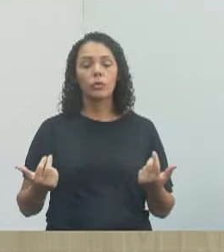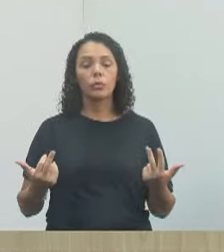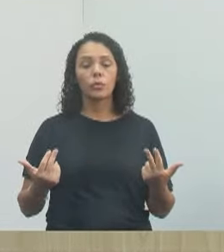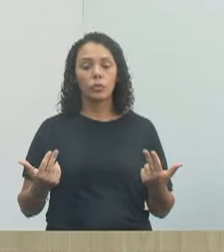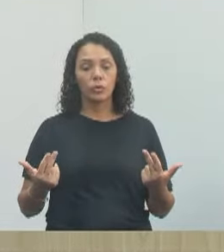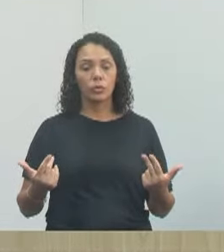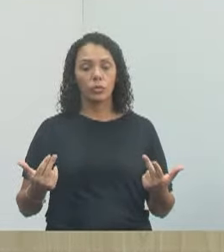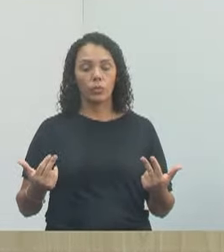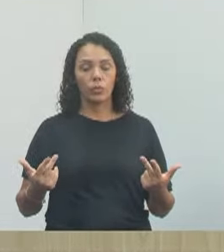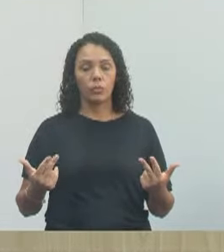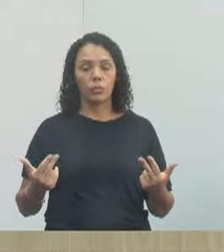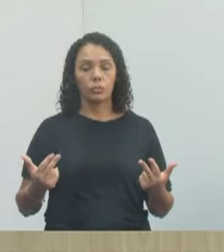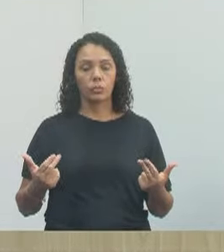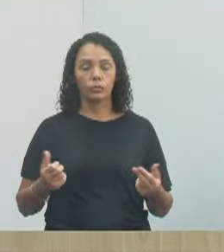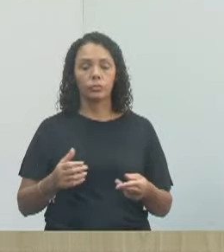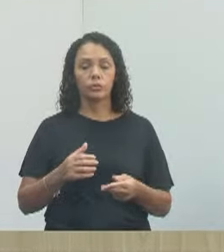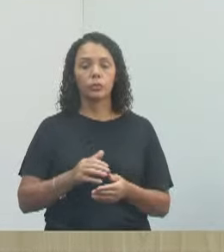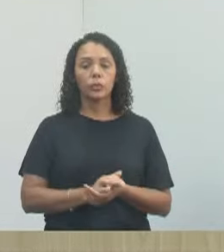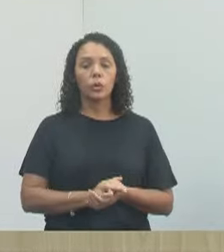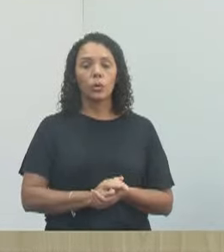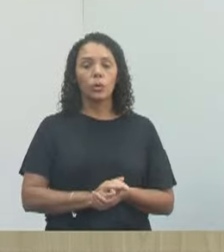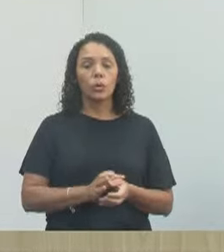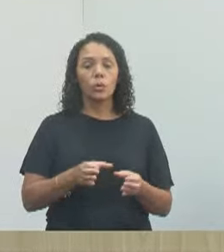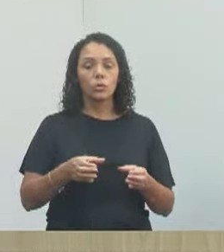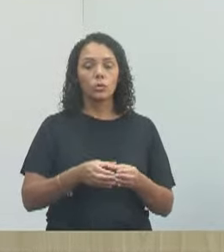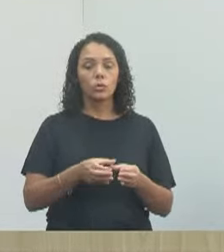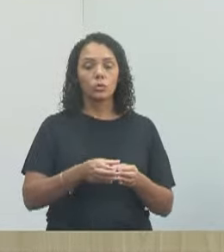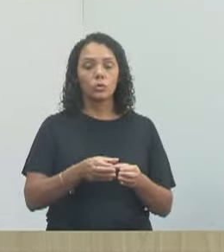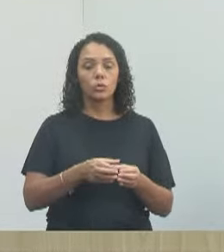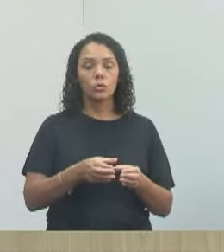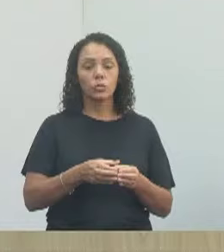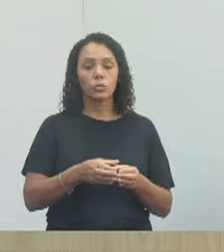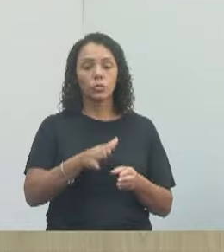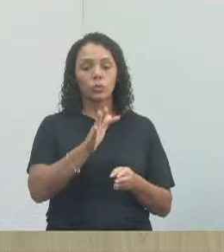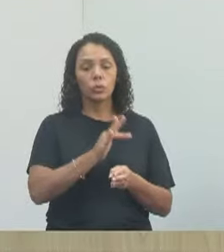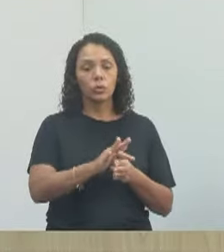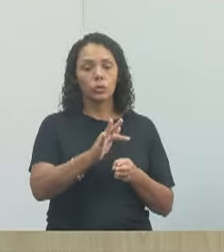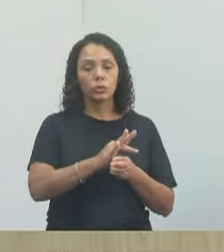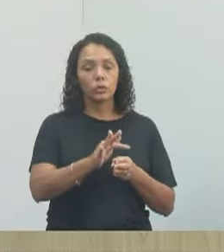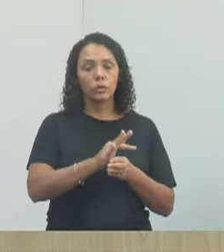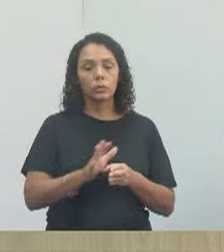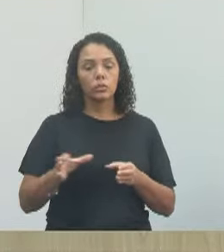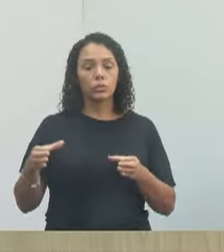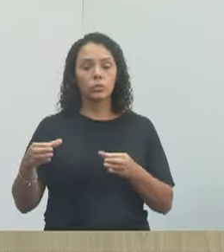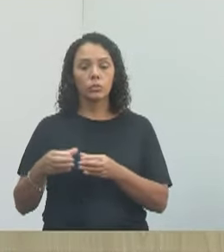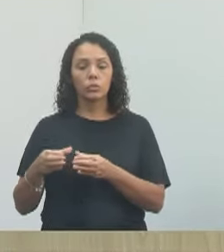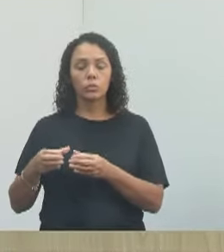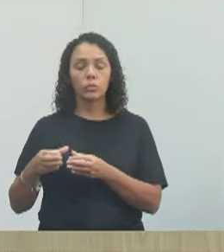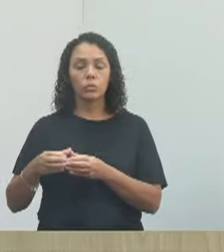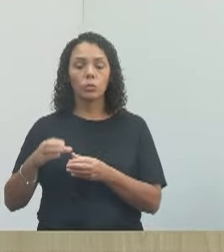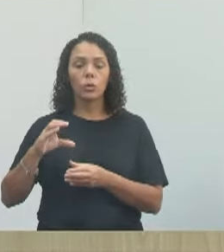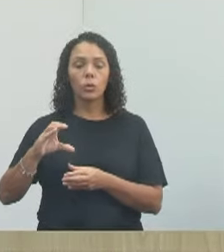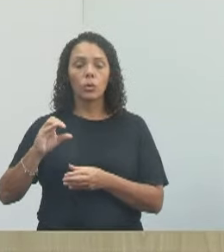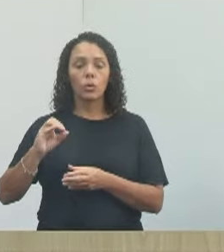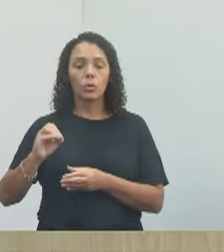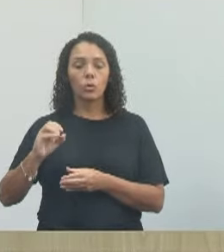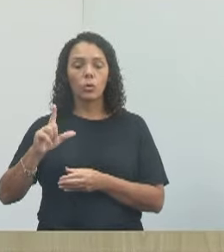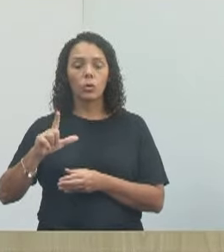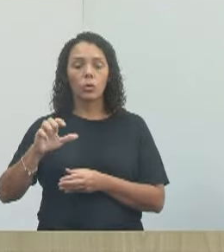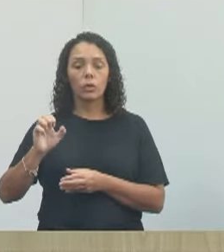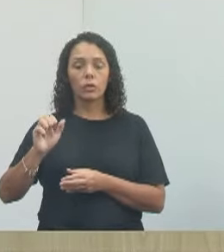administrativo do Conselho e do colegiado e considerando por fim que o